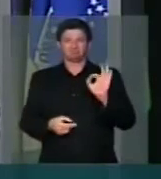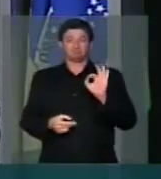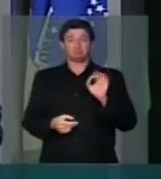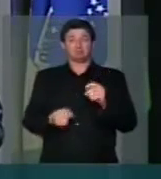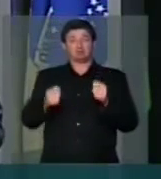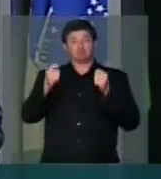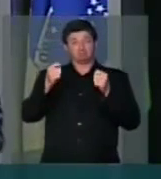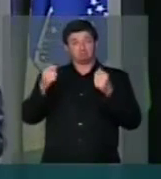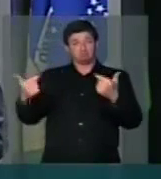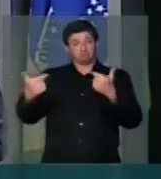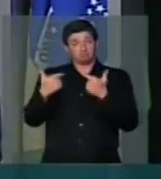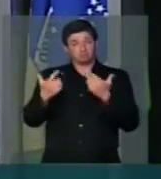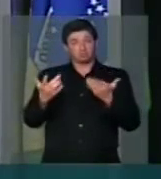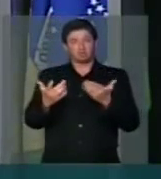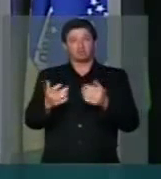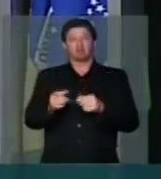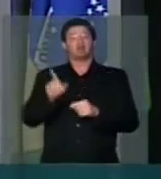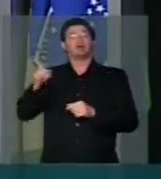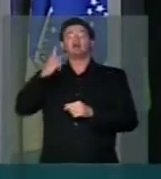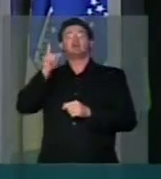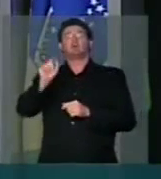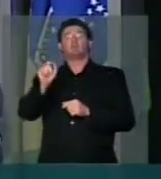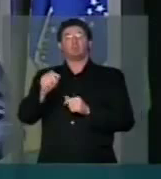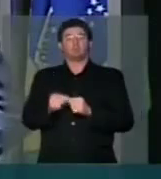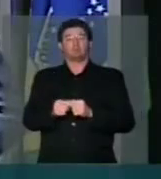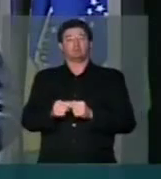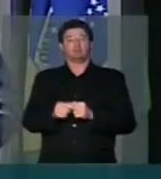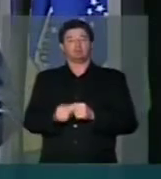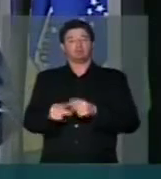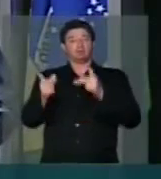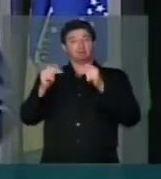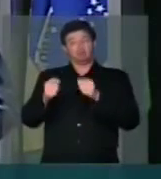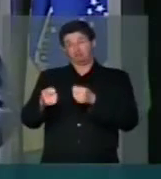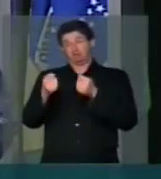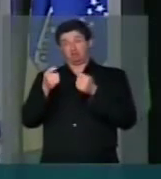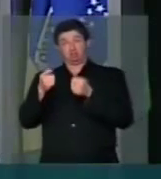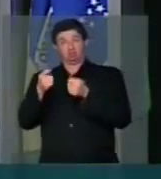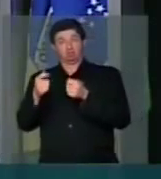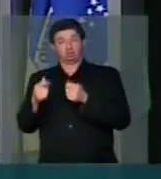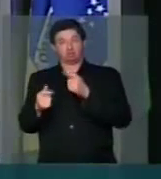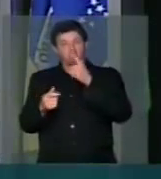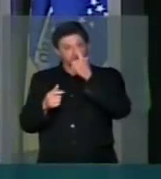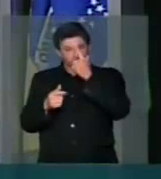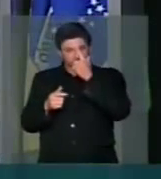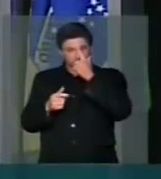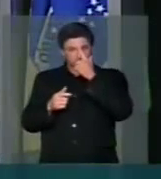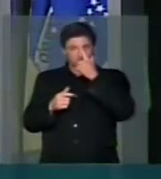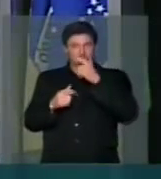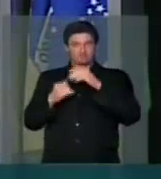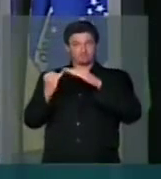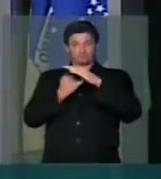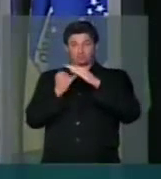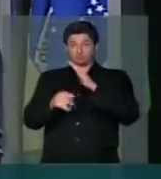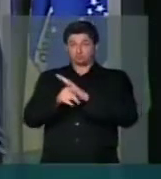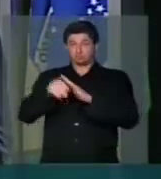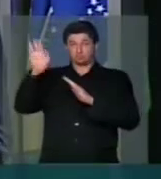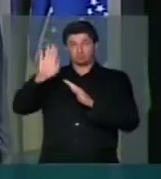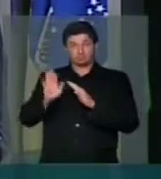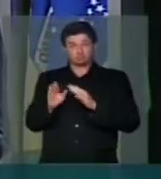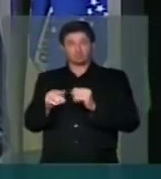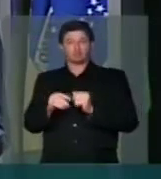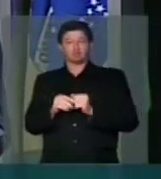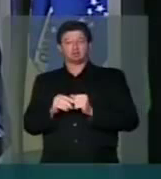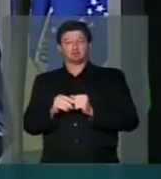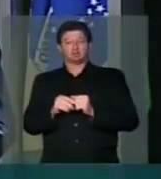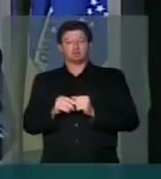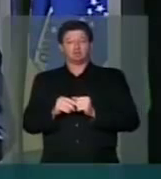venham tentar. Ela faz a referência como se venham tentar as instituições brasileiras